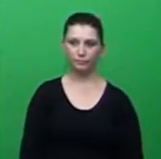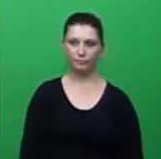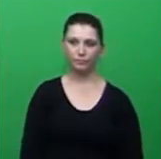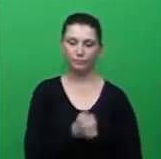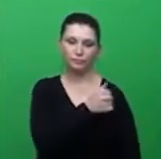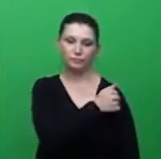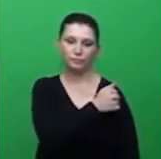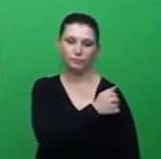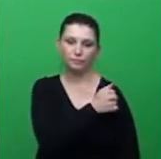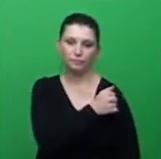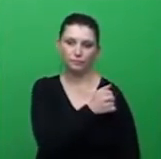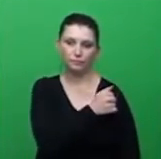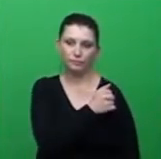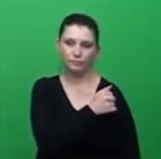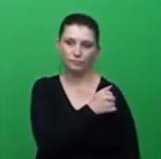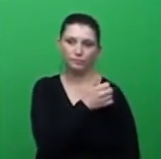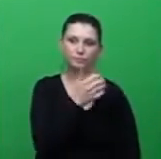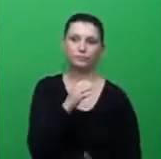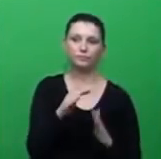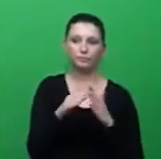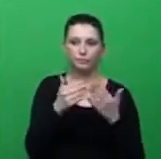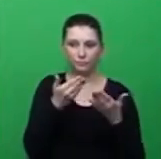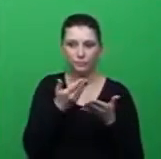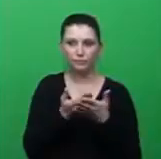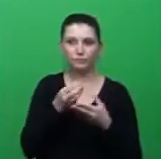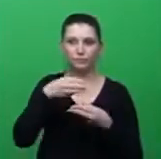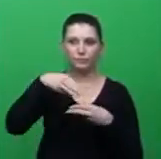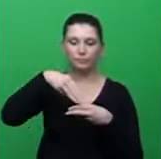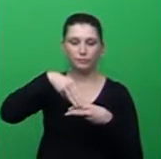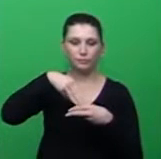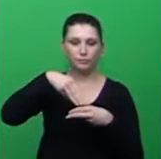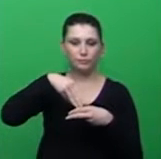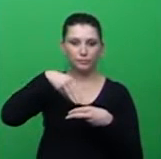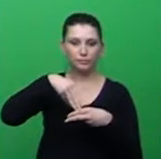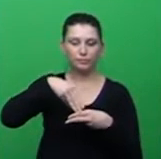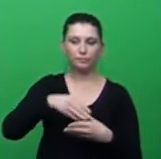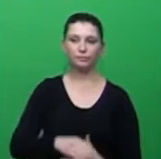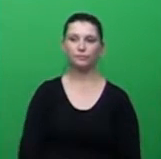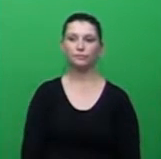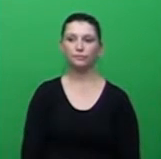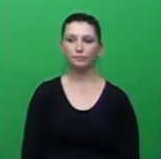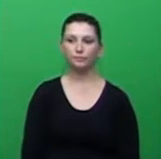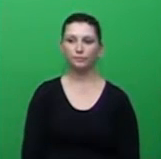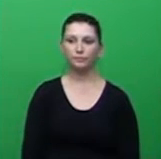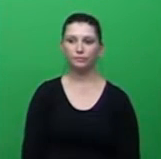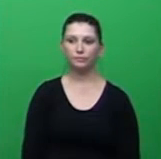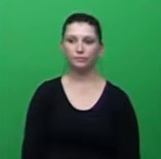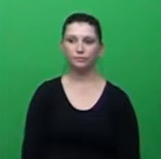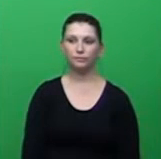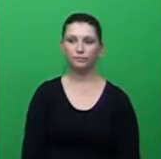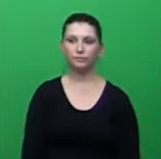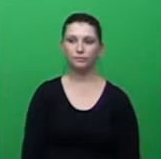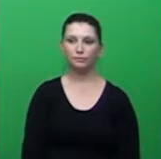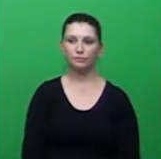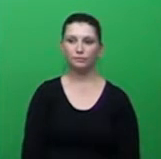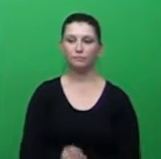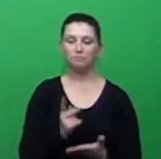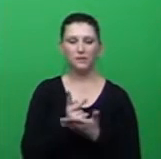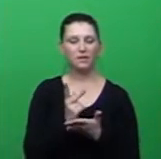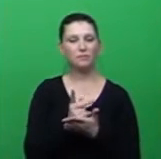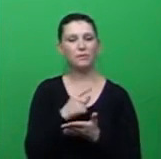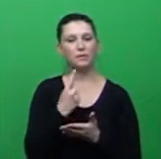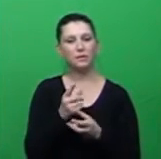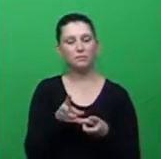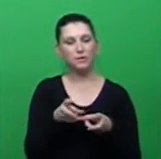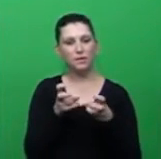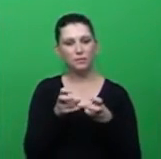rede municipal de Criciúma. De lá para cá, a gente tem percebido algumas falas, inclusive no dia